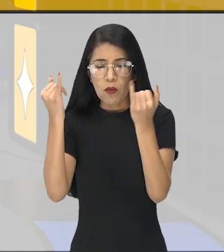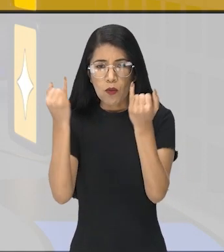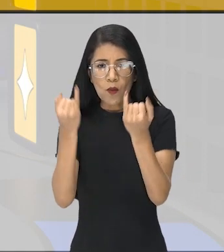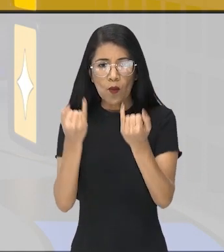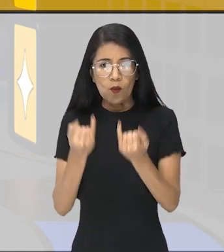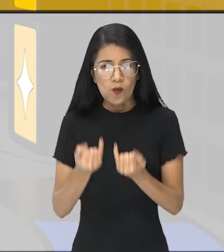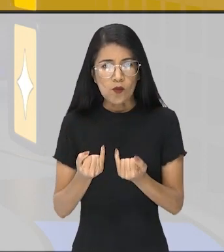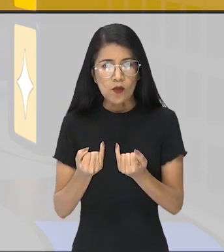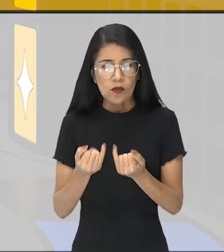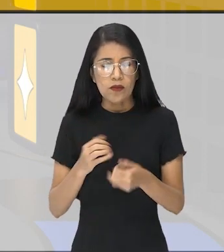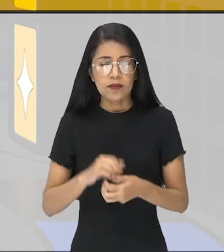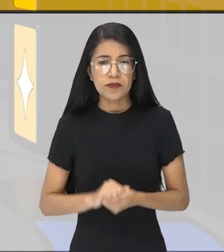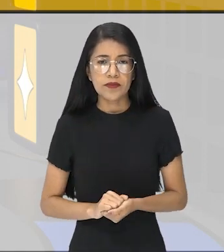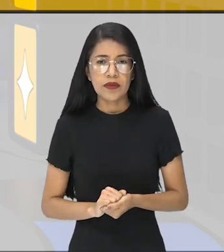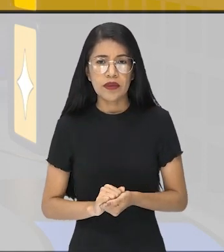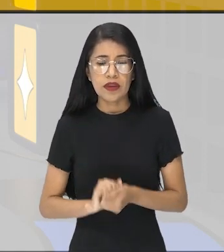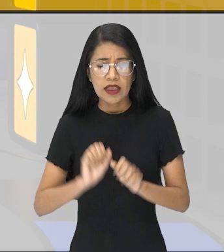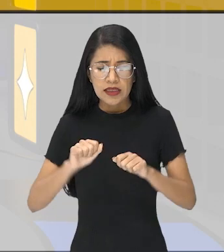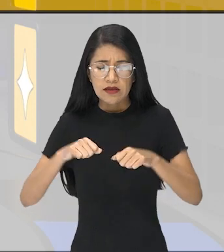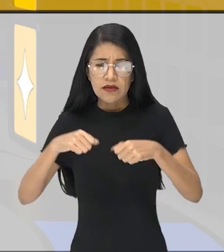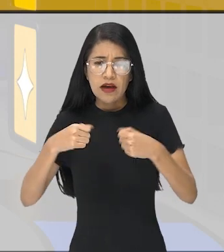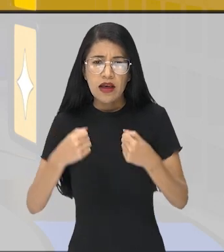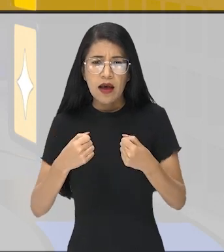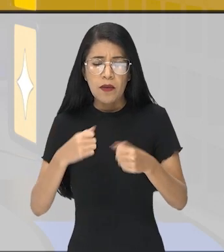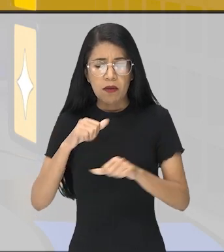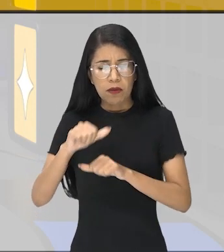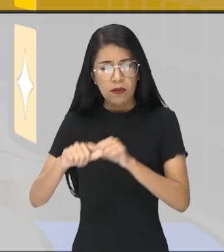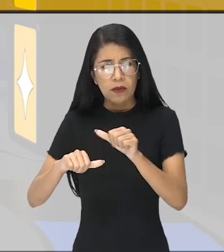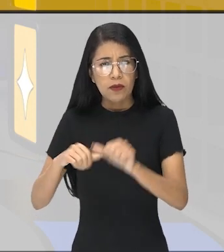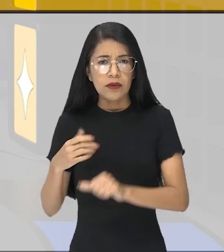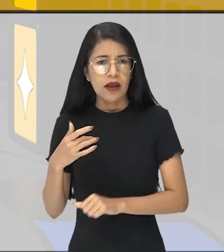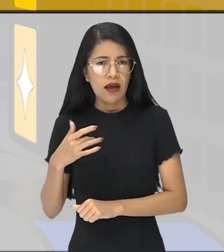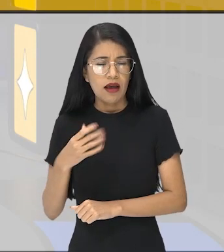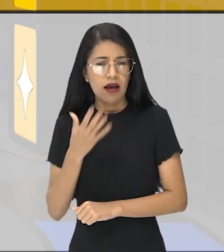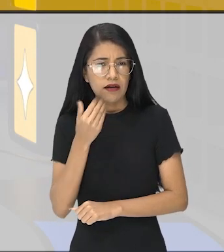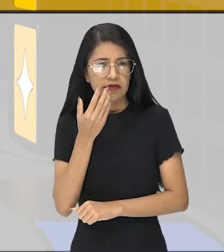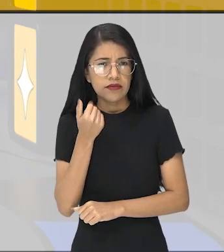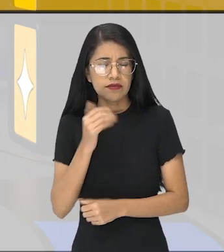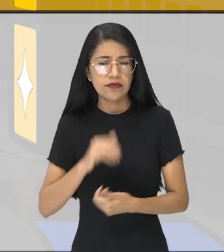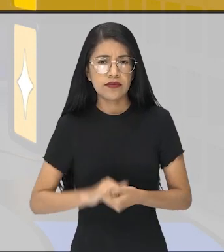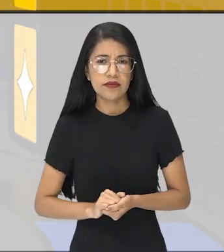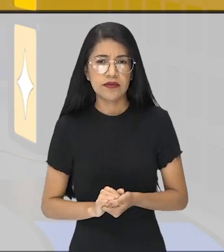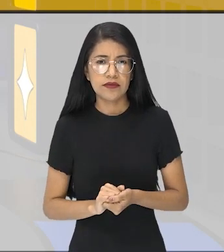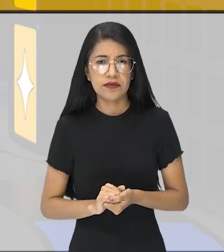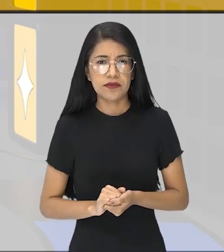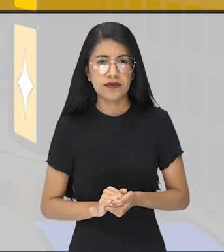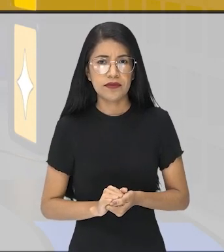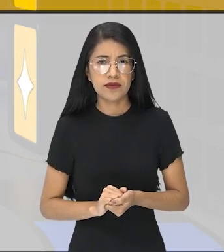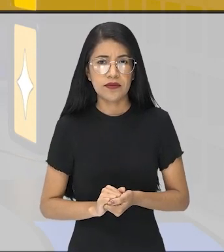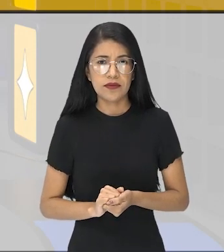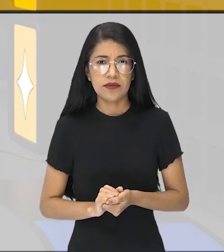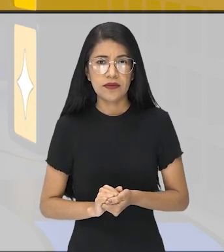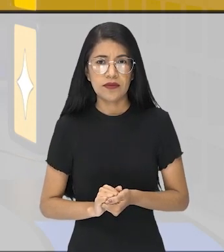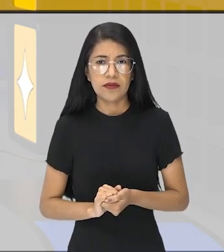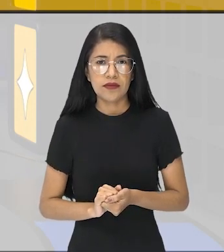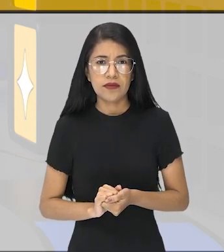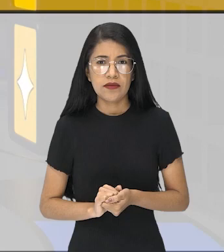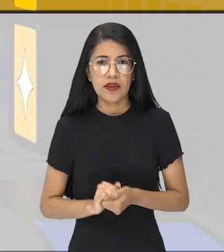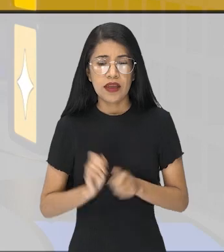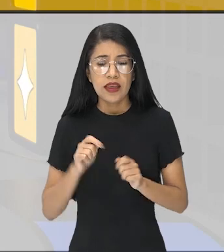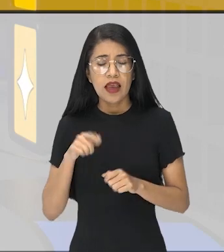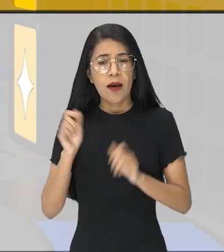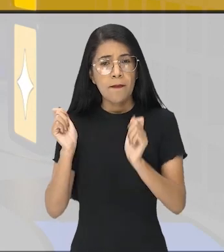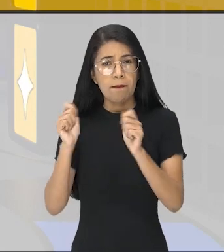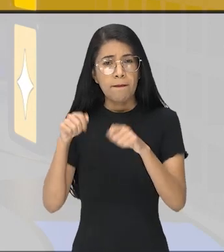esforço no sentido de promover a reeducação alimentar desse paciente para a manutenção da redução